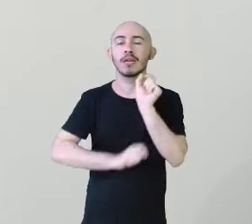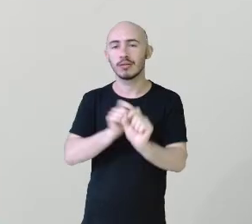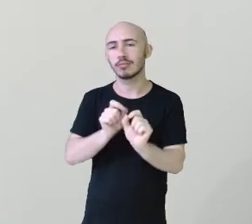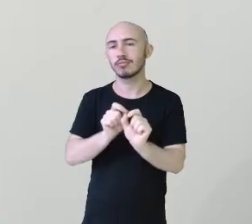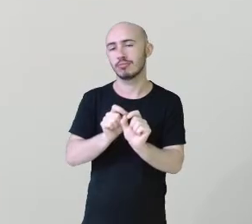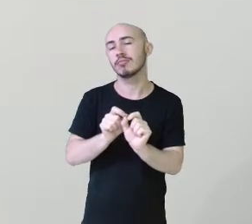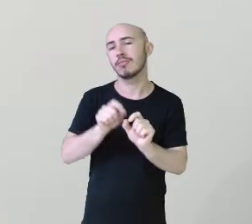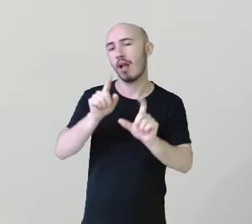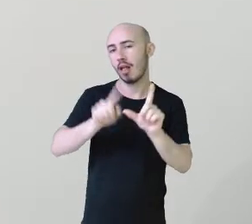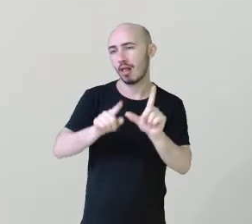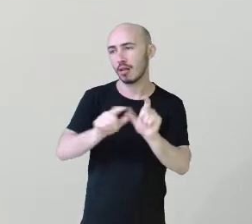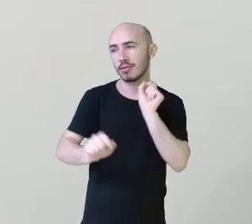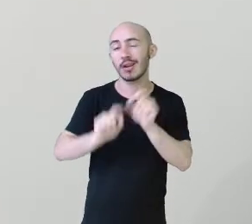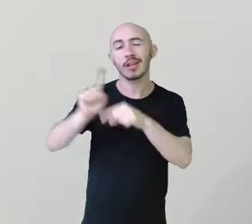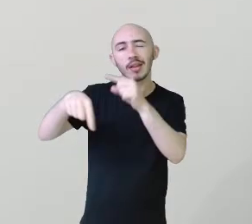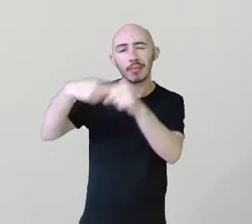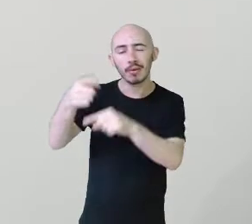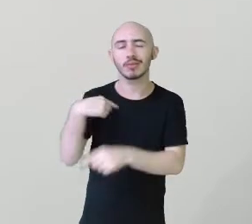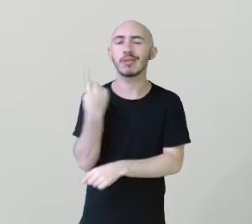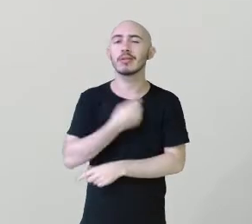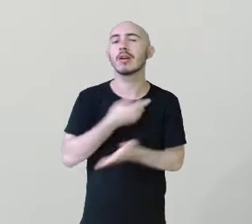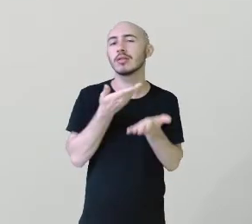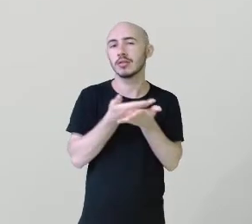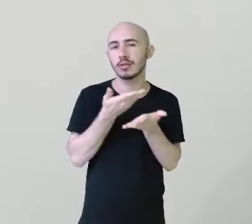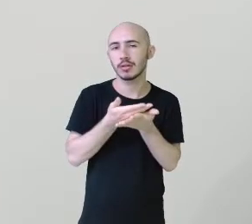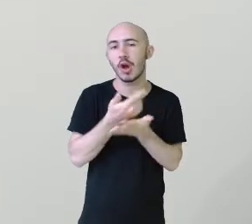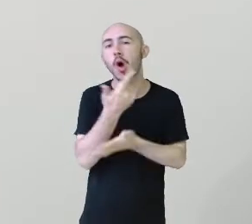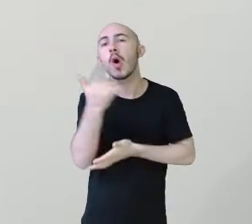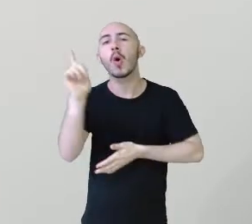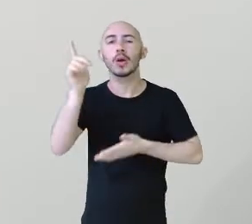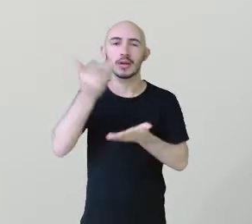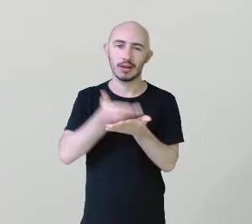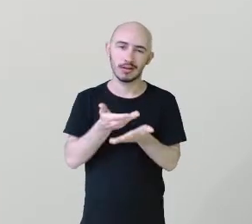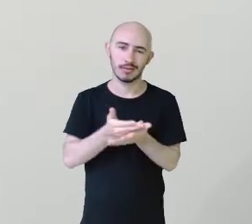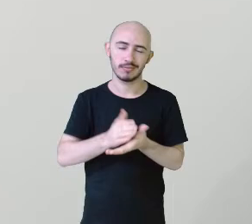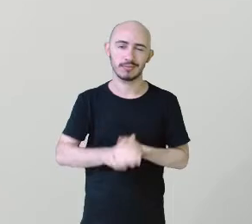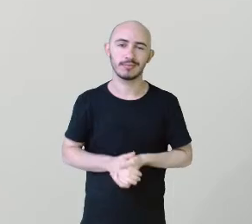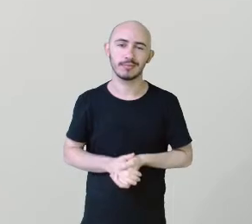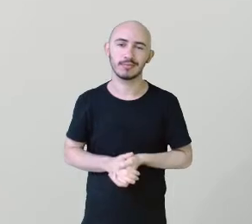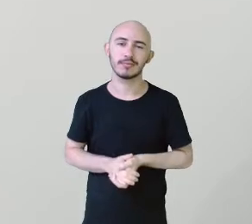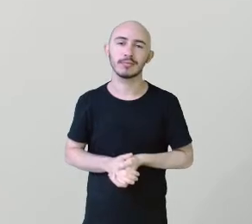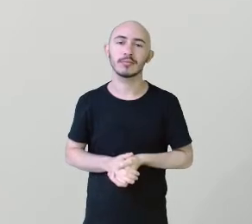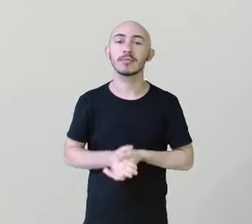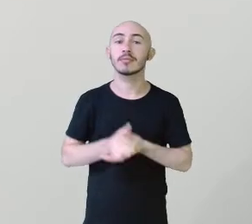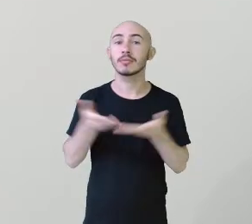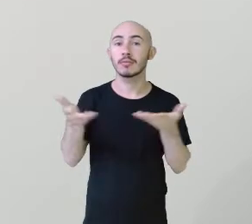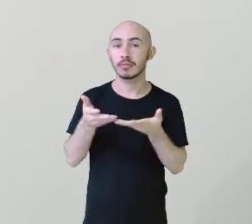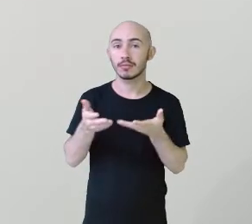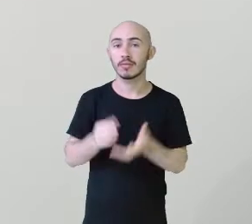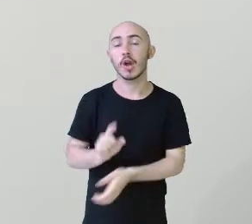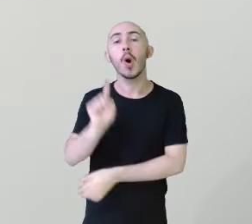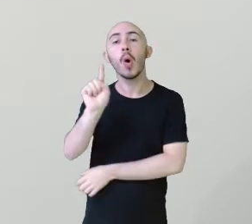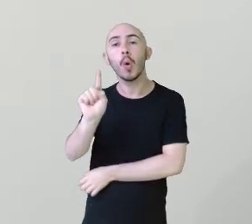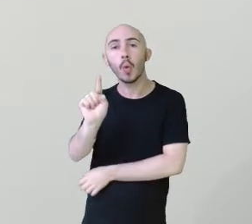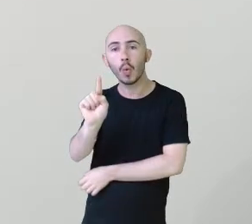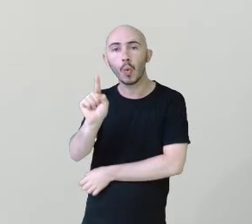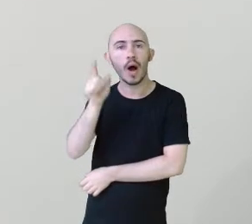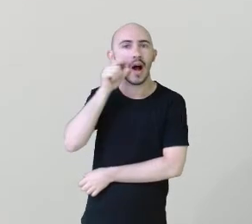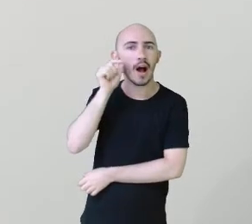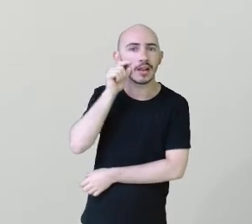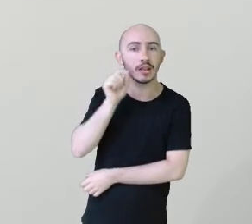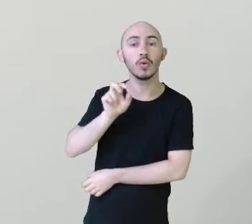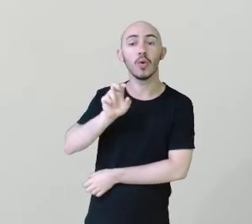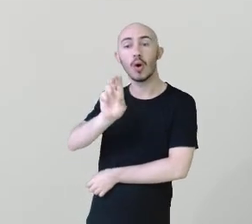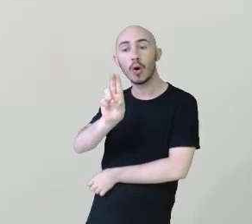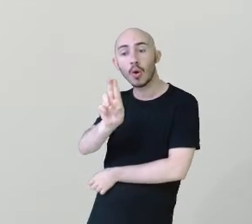nós trabalharemos ele mais detalhadamente em outro momento, em outra aula. Então, um ratinho, eu tenho aí o artigo